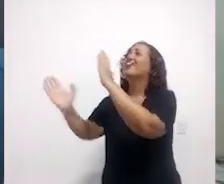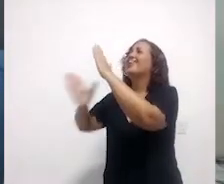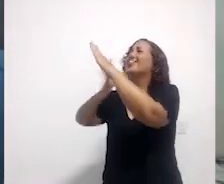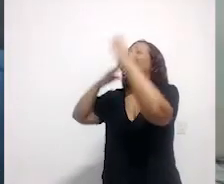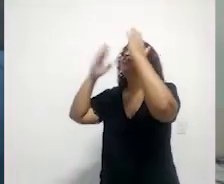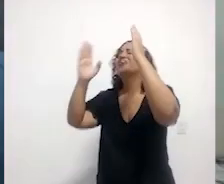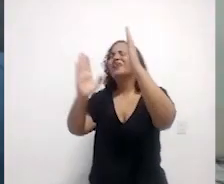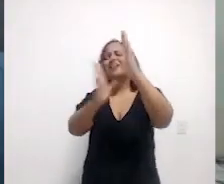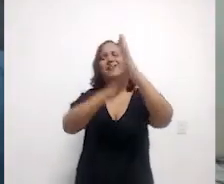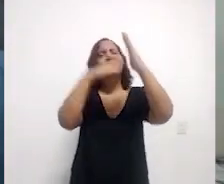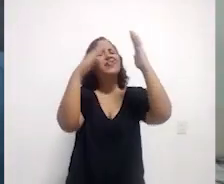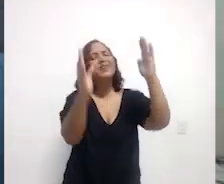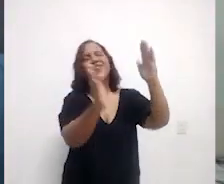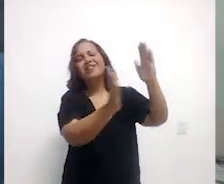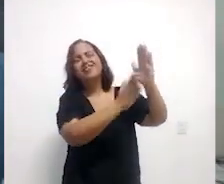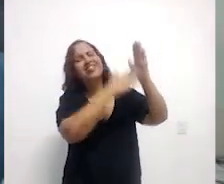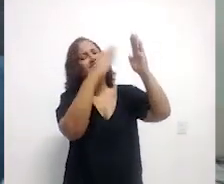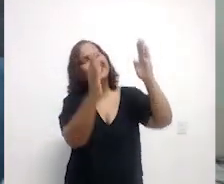Te